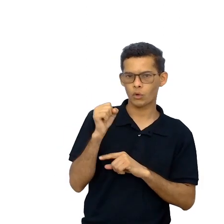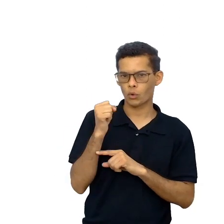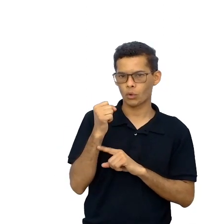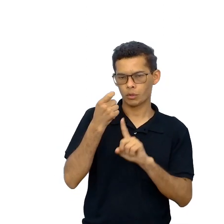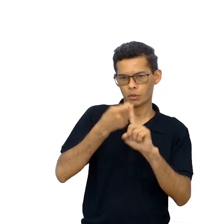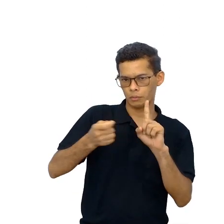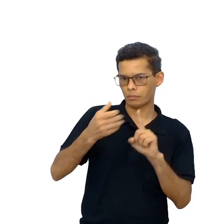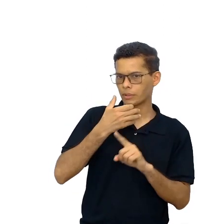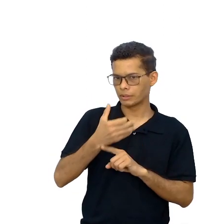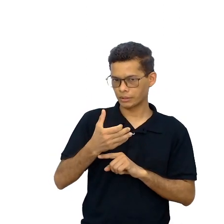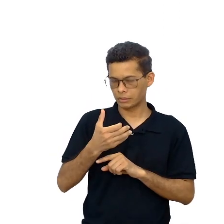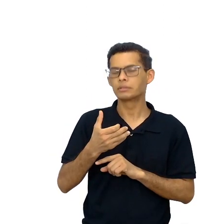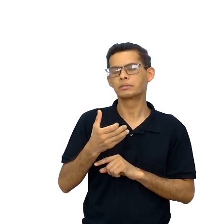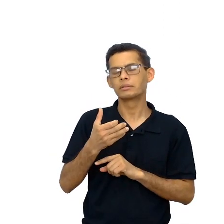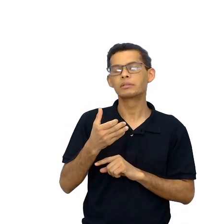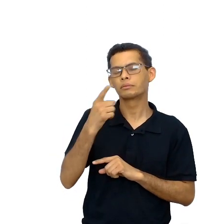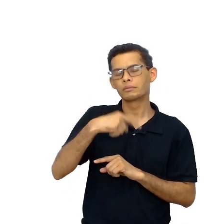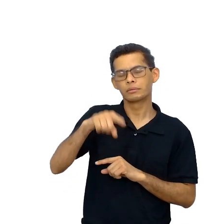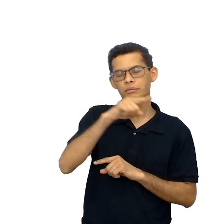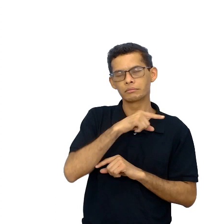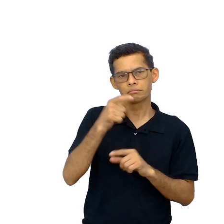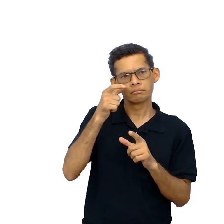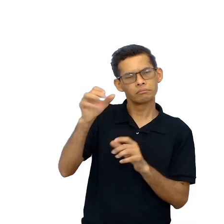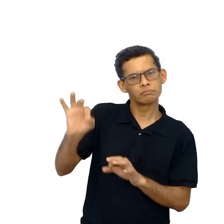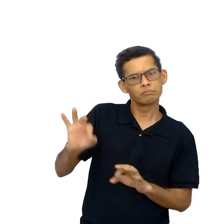vocês não assistiram às